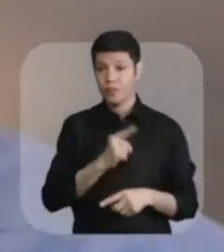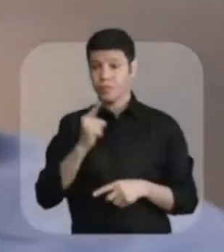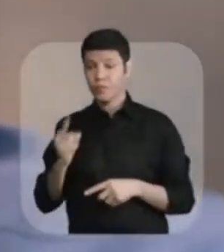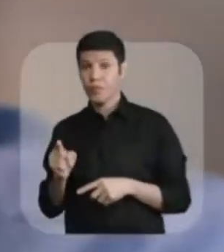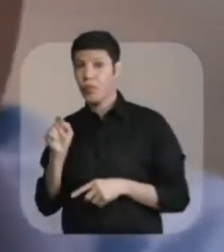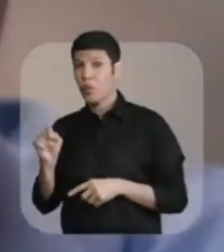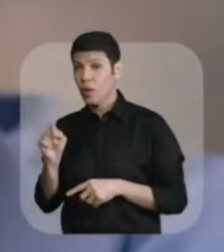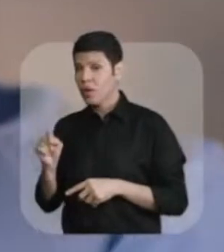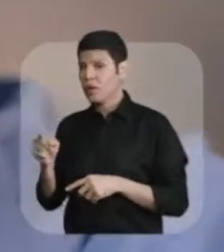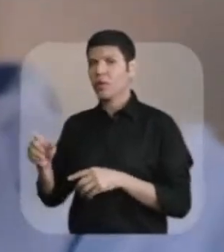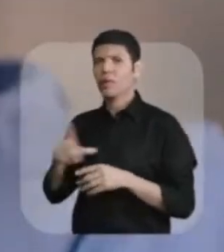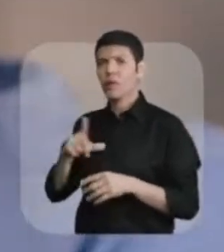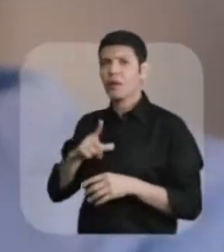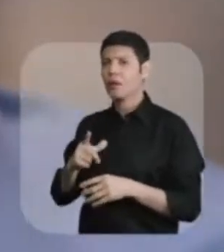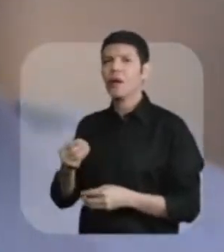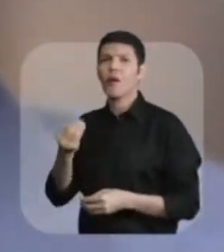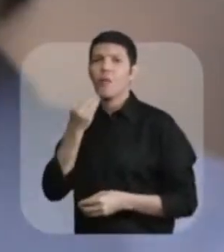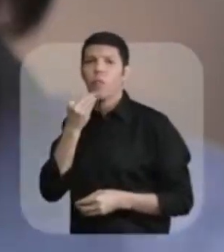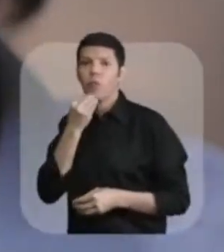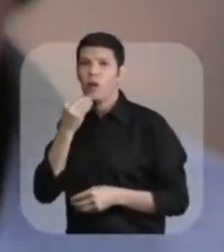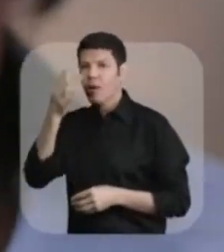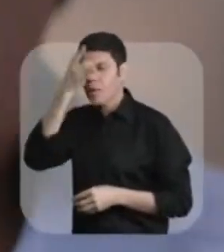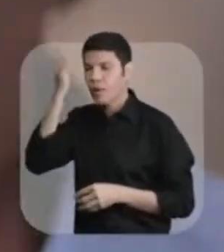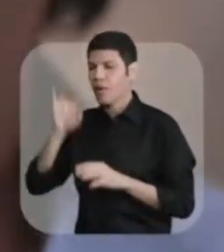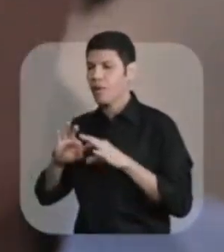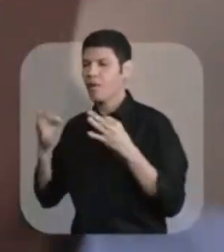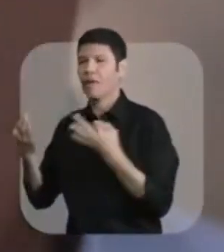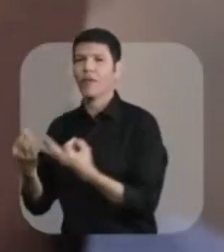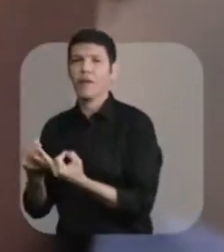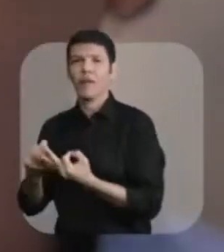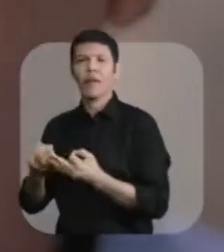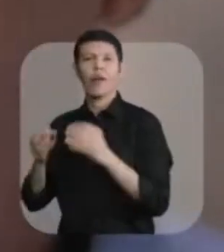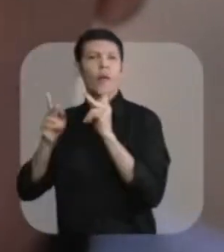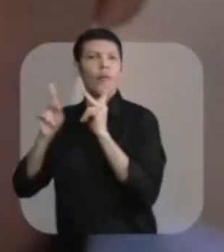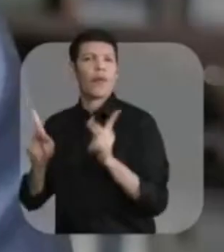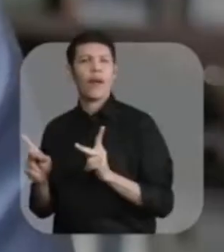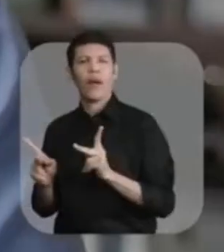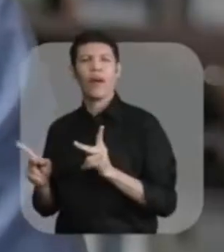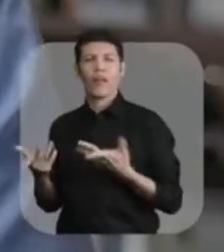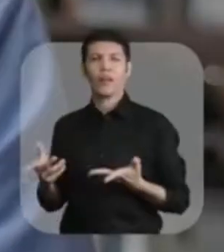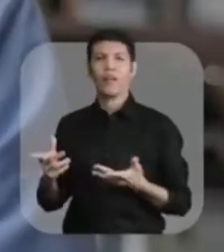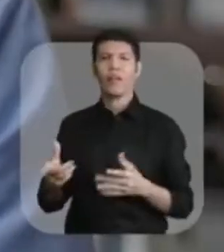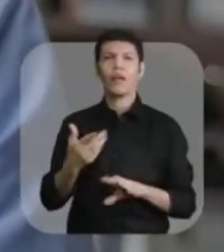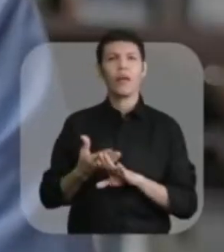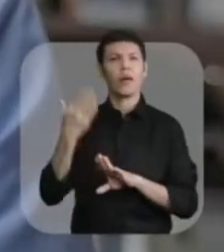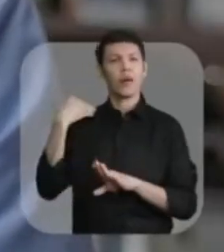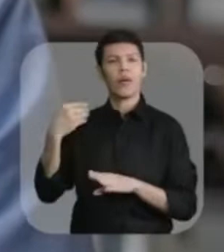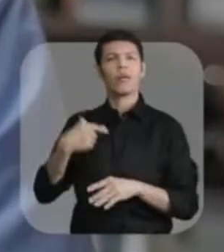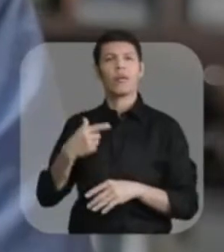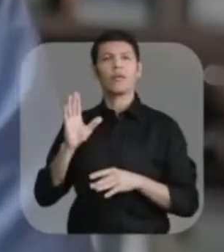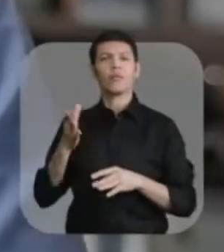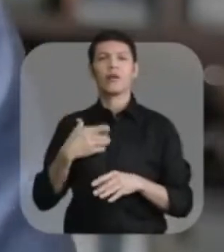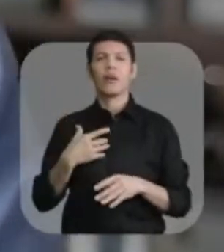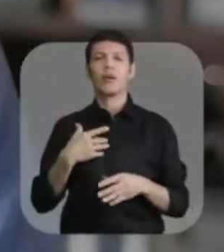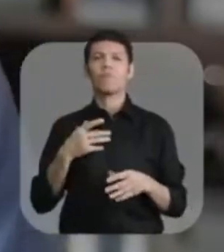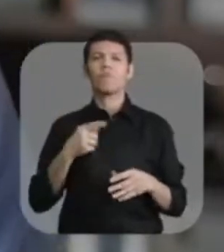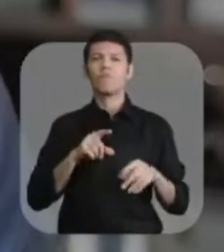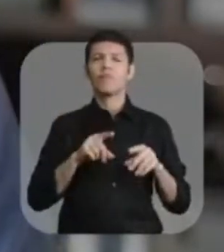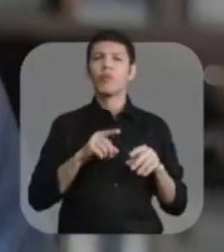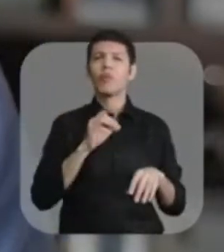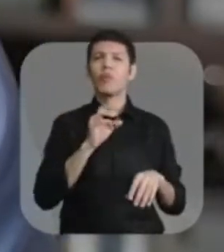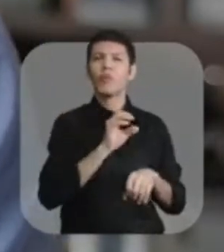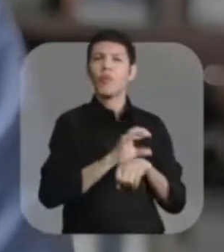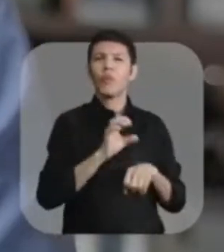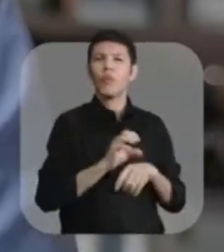outro lado, você abre uma avenida de oportunidades para as famílias. Eu, de uma única vez, promovi 3